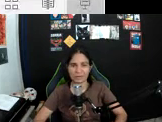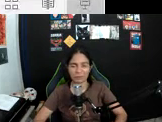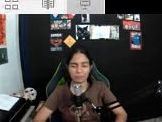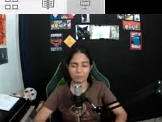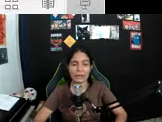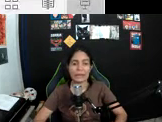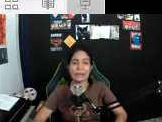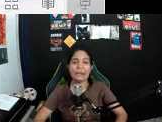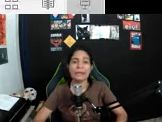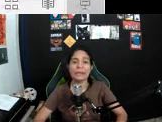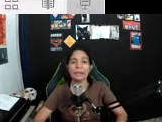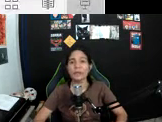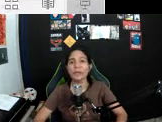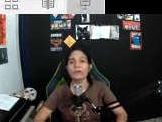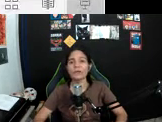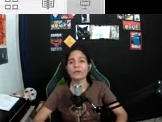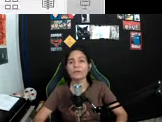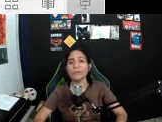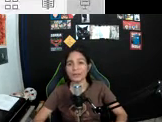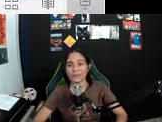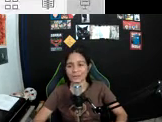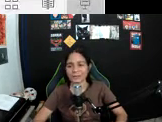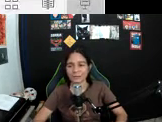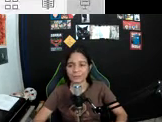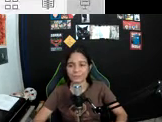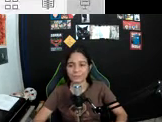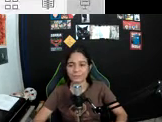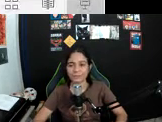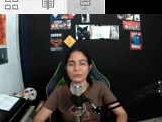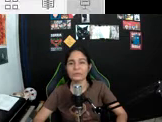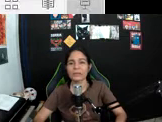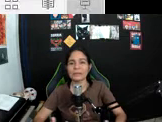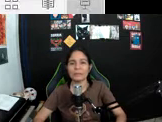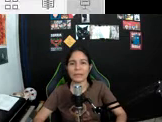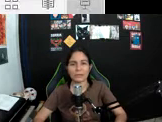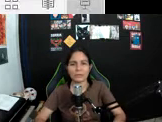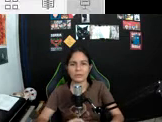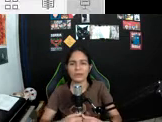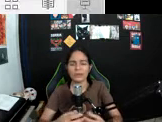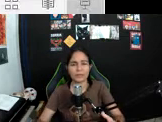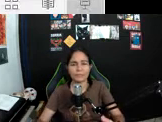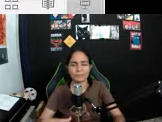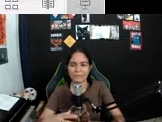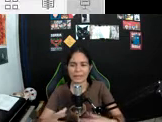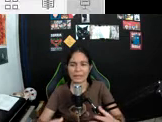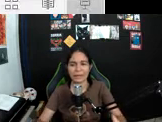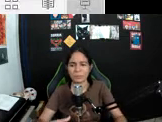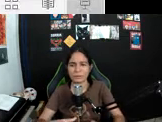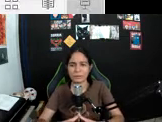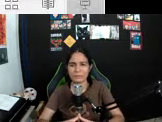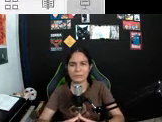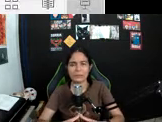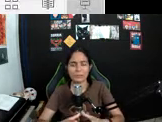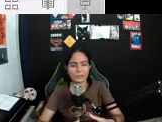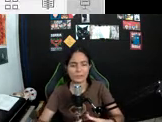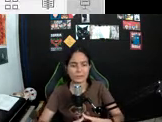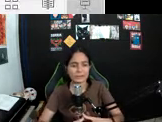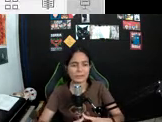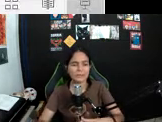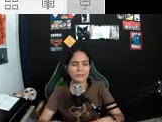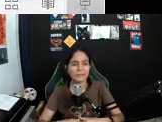de asma. E ele morreu de uma injeção de um tratamento que, na época,